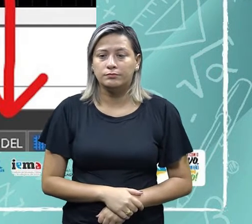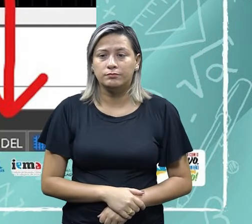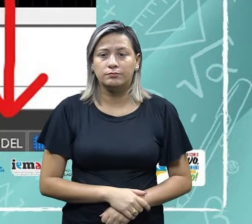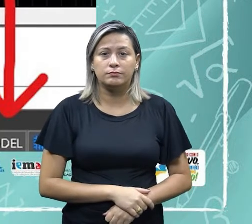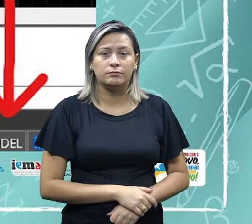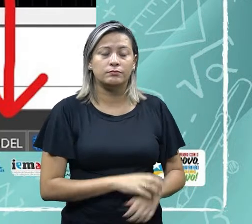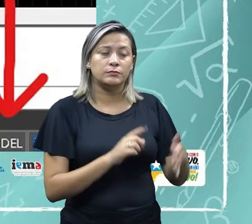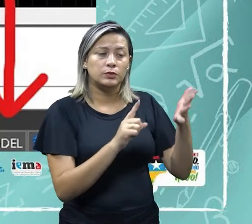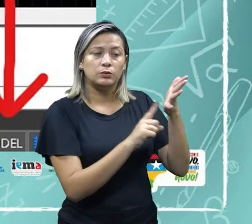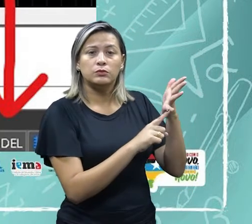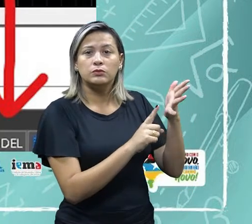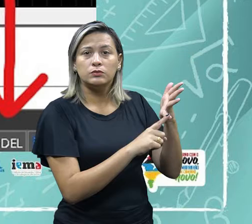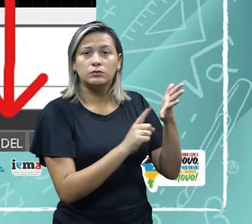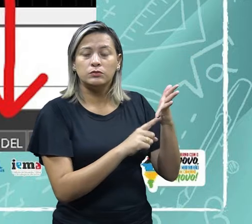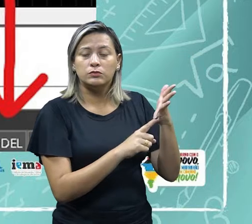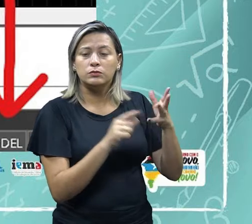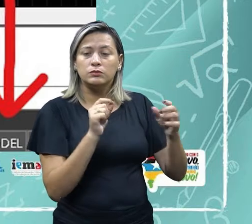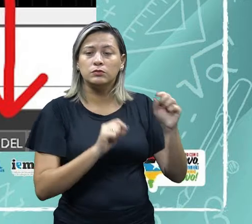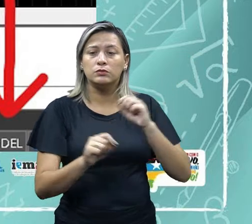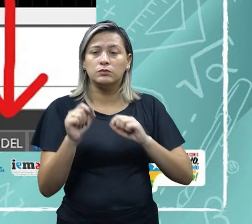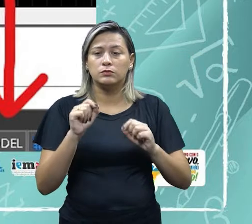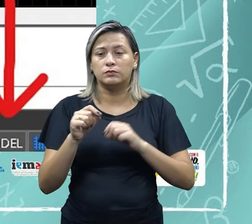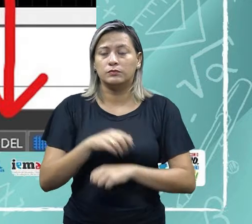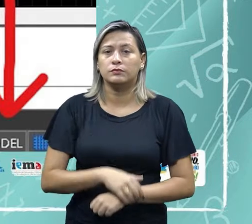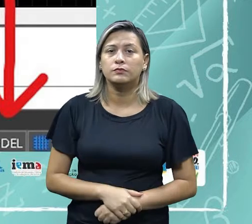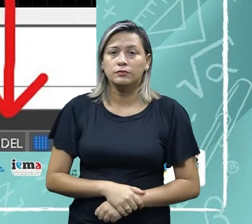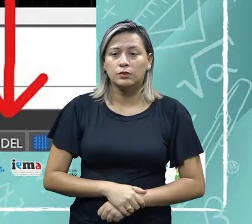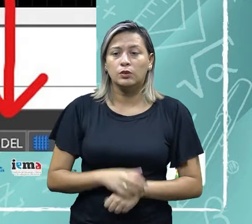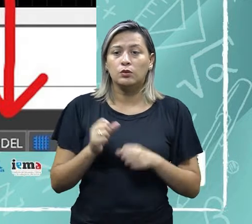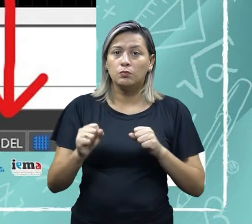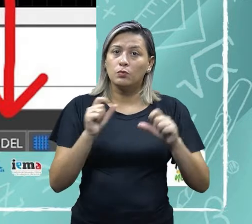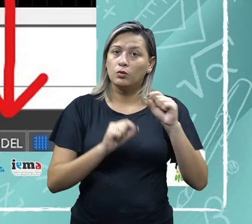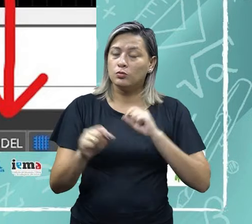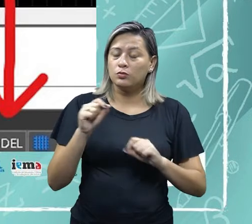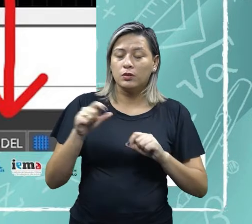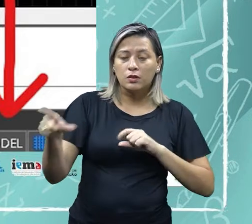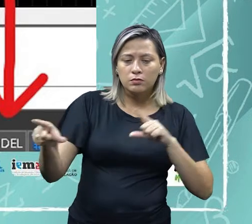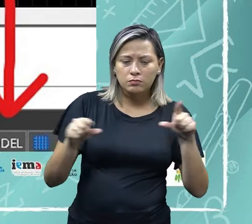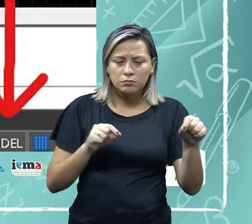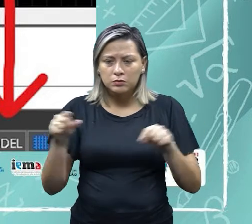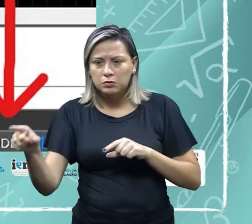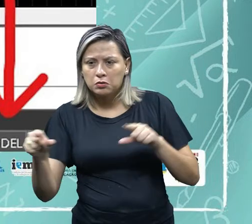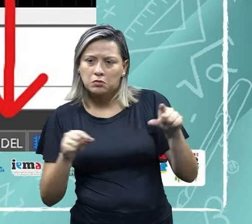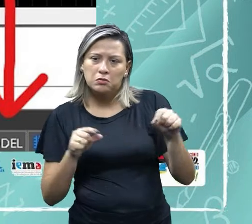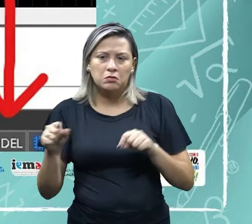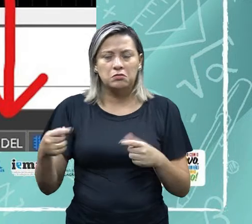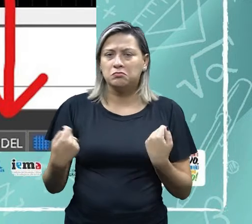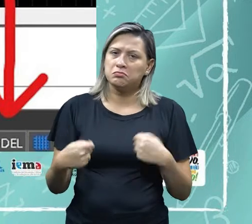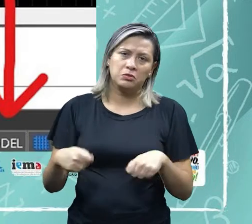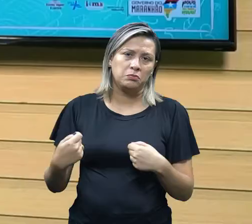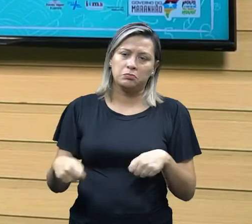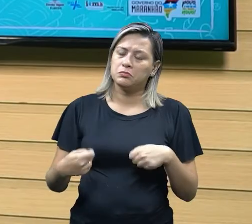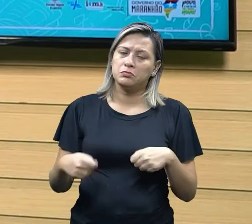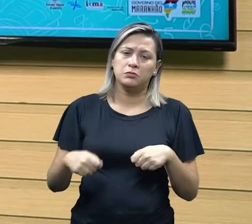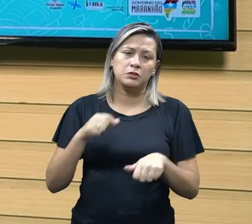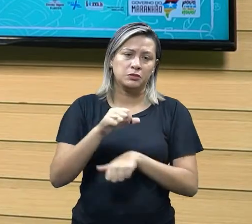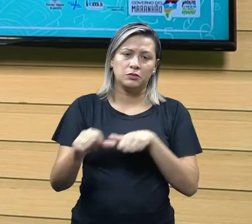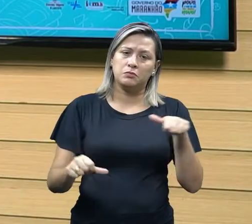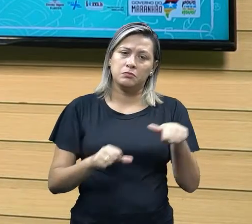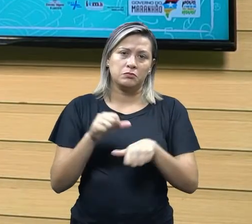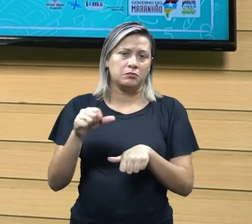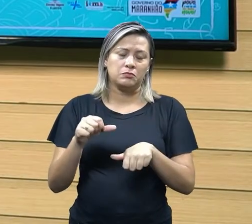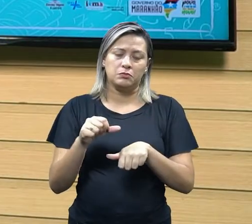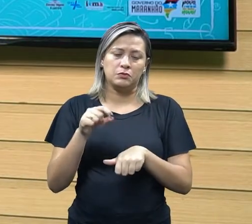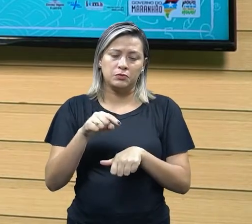Paper Space para trabalhar. Mas o 5 é onde você pode também ficar alternando sem a necessidade de